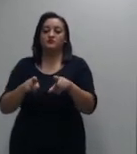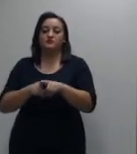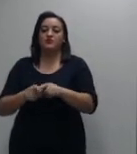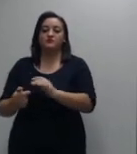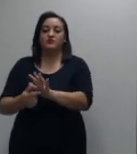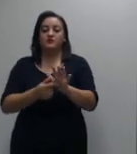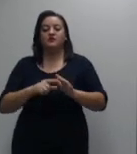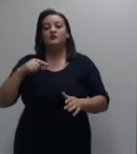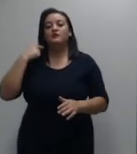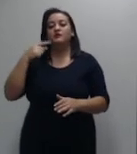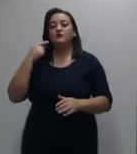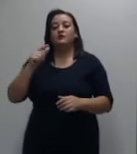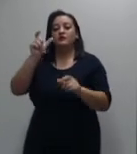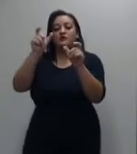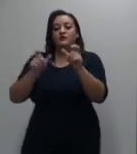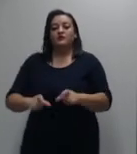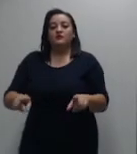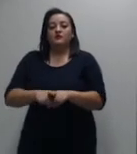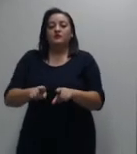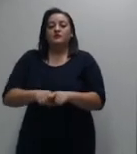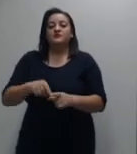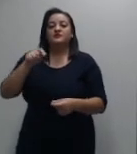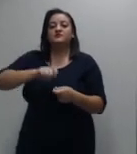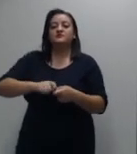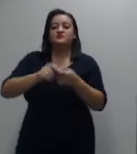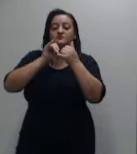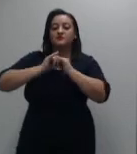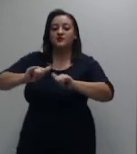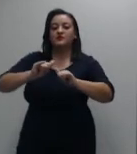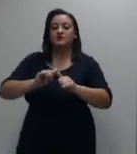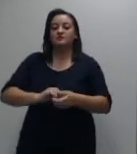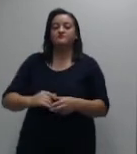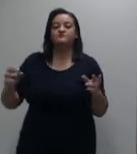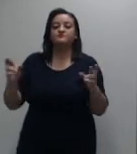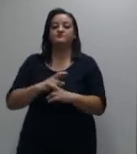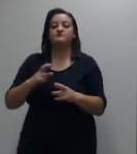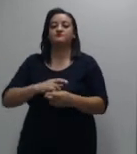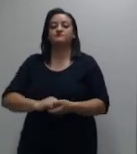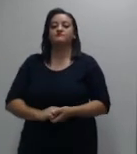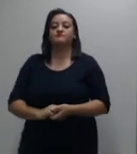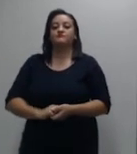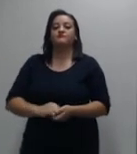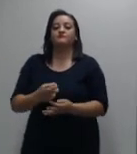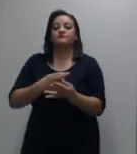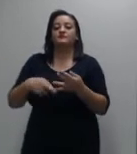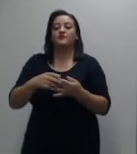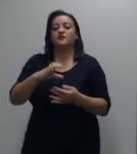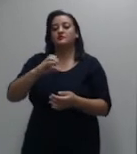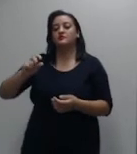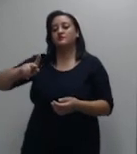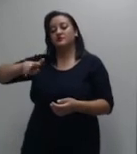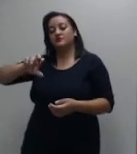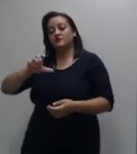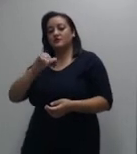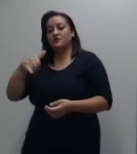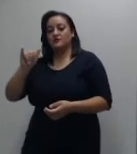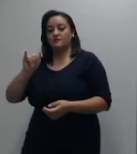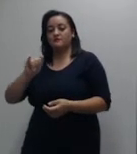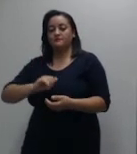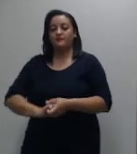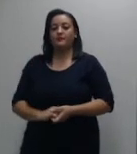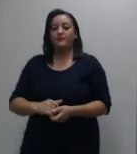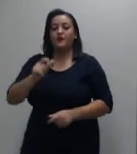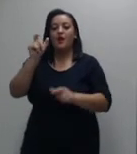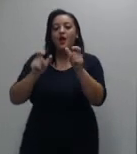advogados de ambas as partes aí mídia de reparação tiver participação exato que o réu teria da CVC sem as